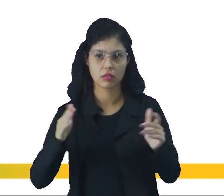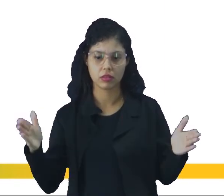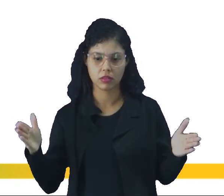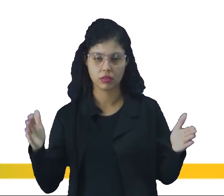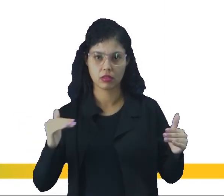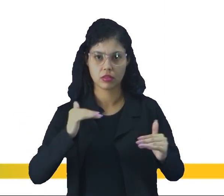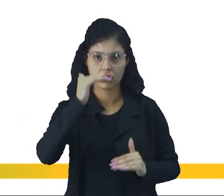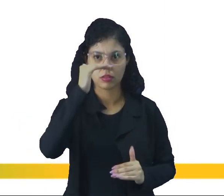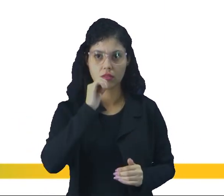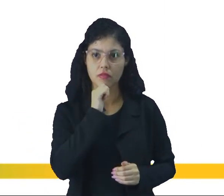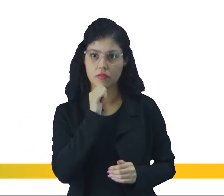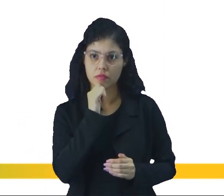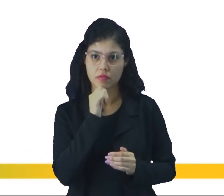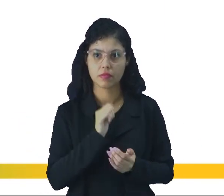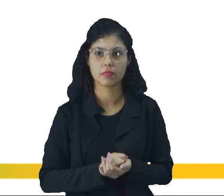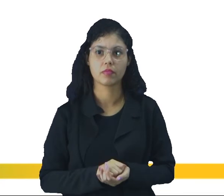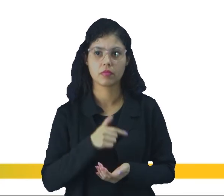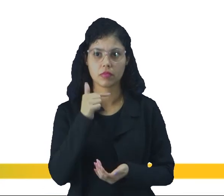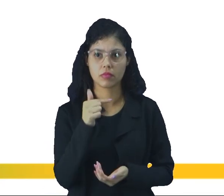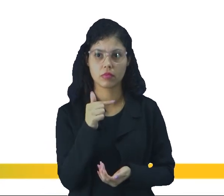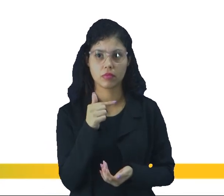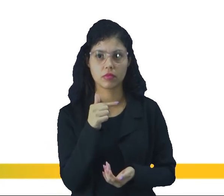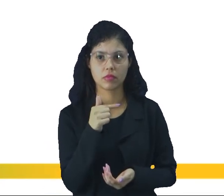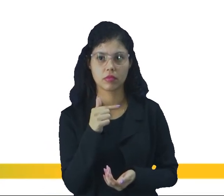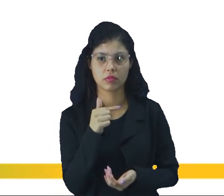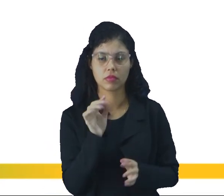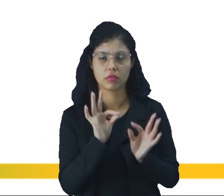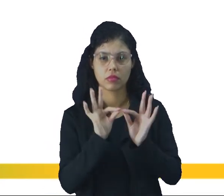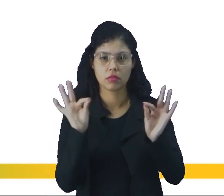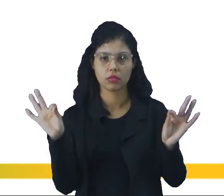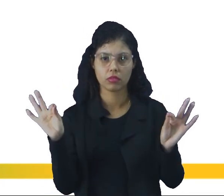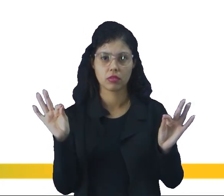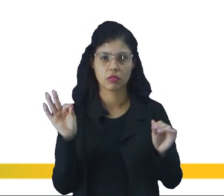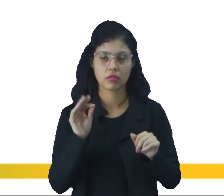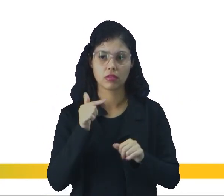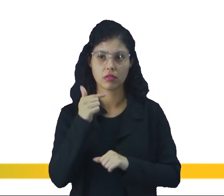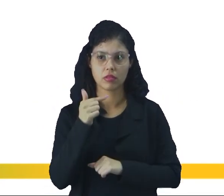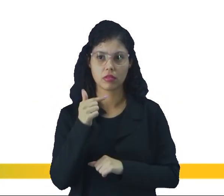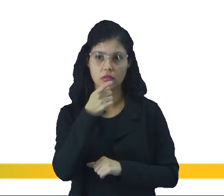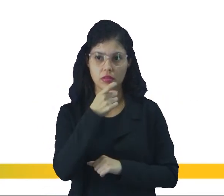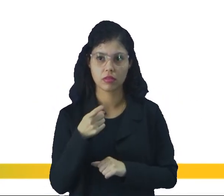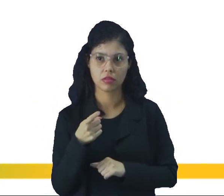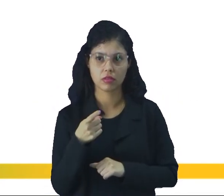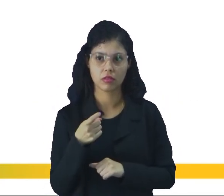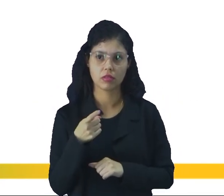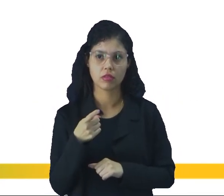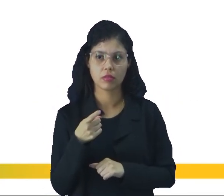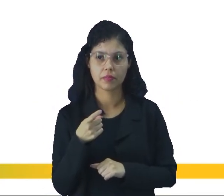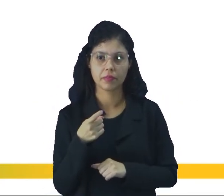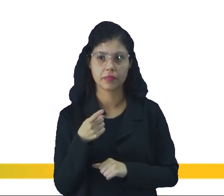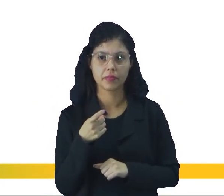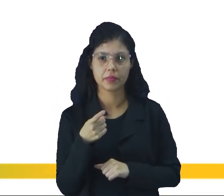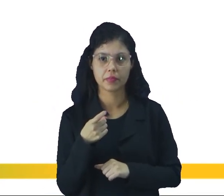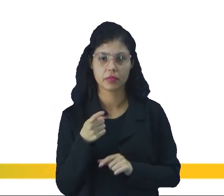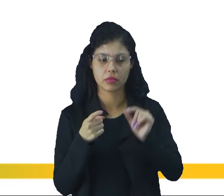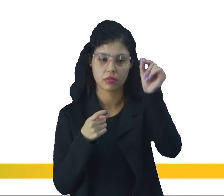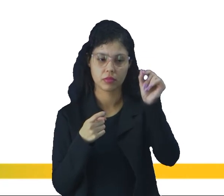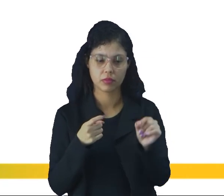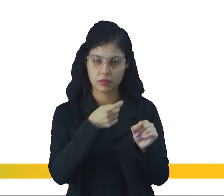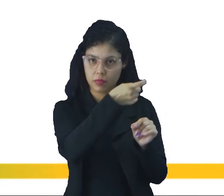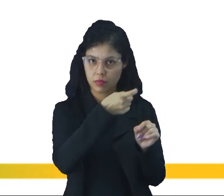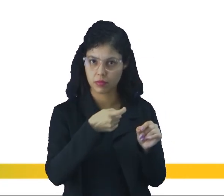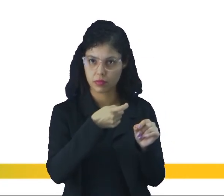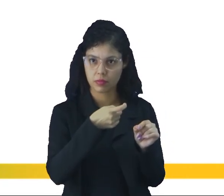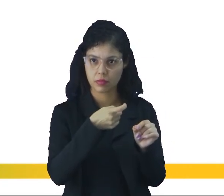Espera aí, se aqui é 7, aqui o comprimento é 7 a mais. Se aqui é x, ó, aqui, ó, eu vou chamar aqui de